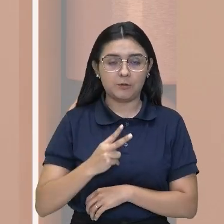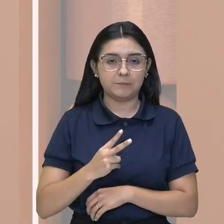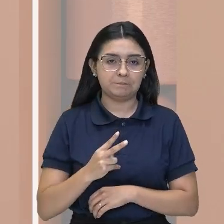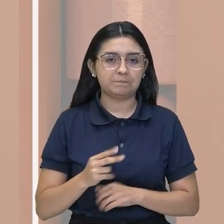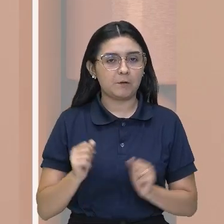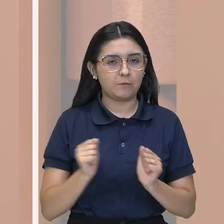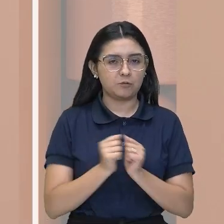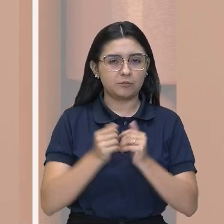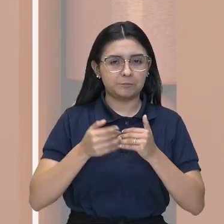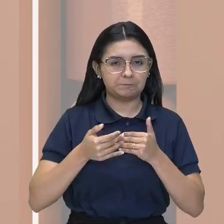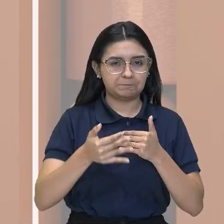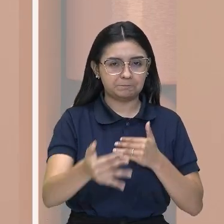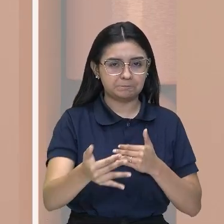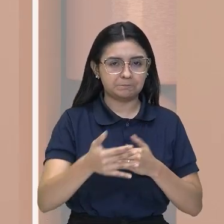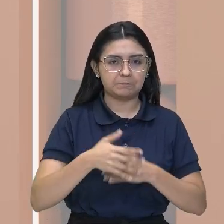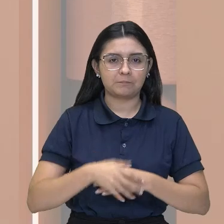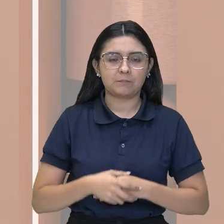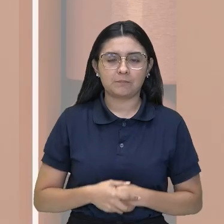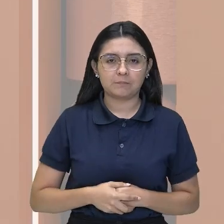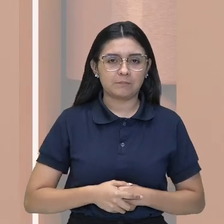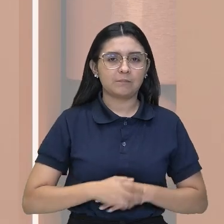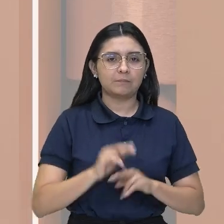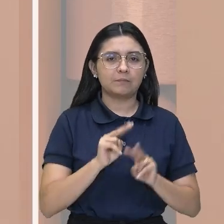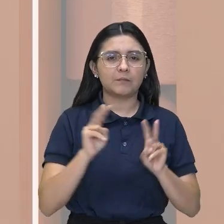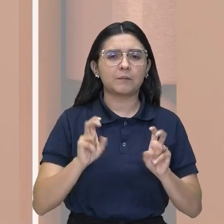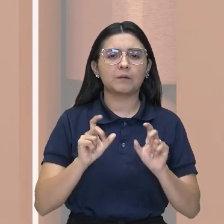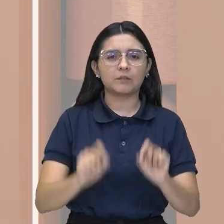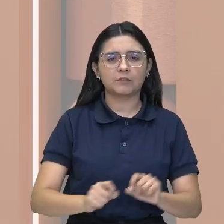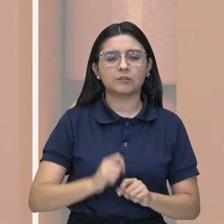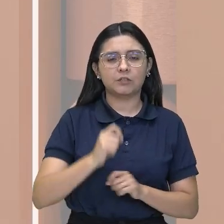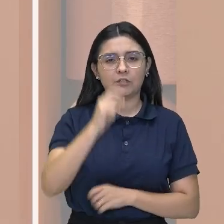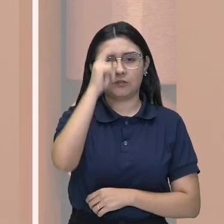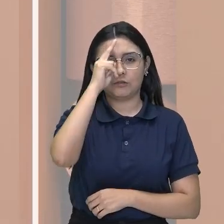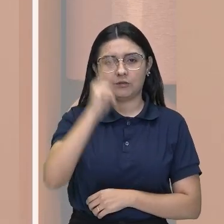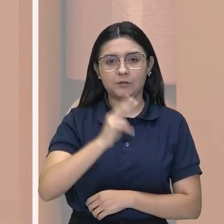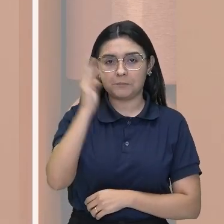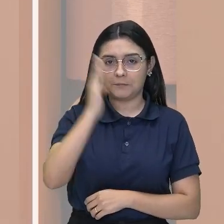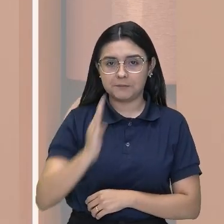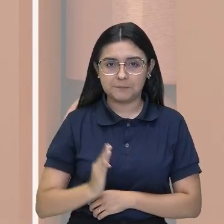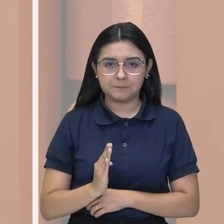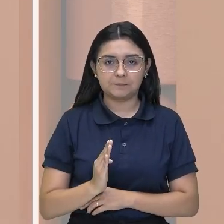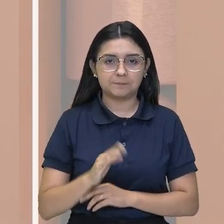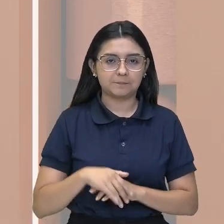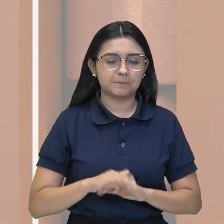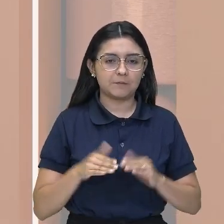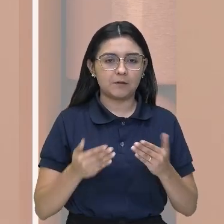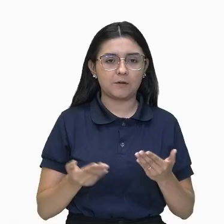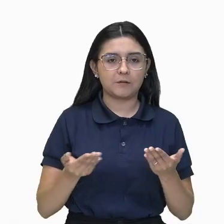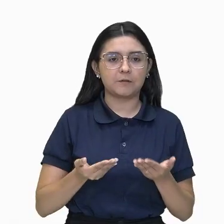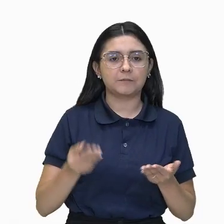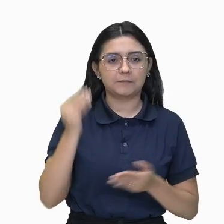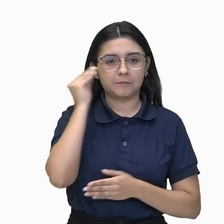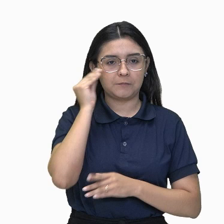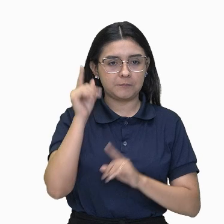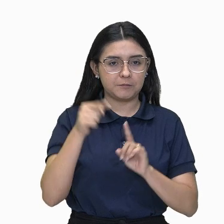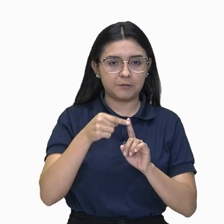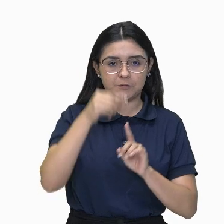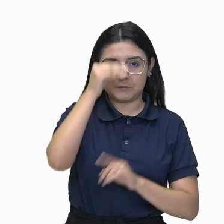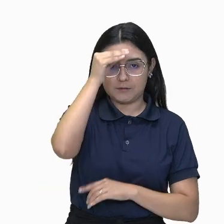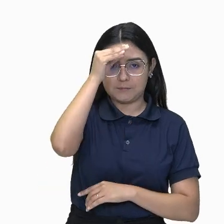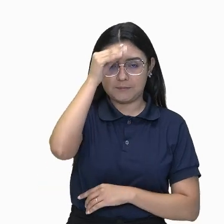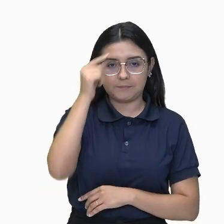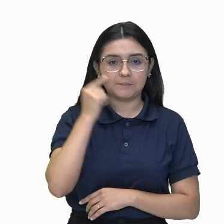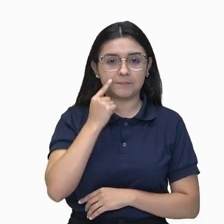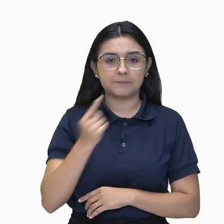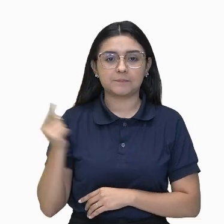momento, nessa discussão da história do Brasil. E aí, agora nós vamos para o nosso objeto de conhecimento.